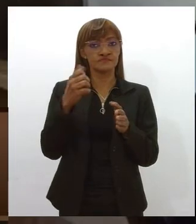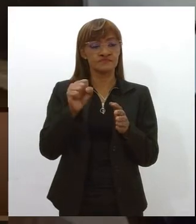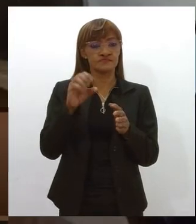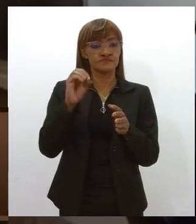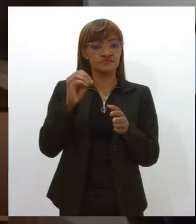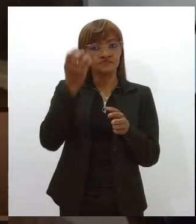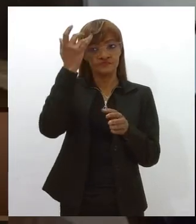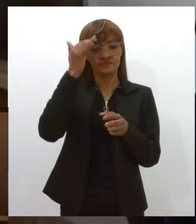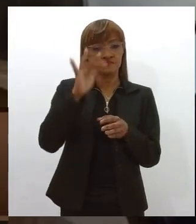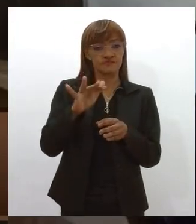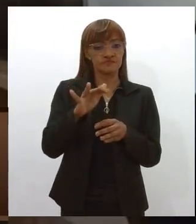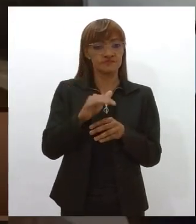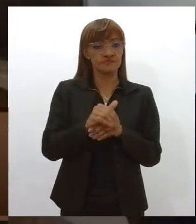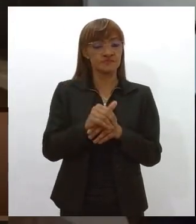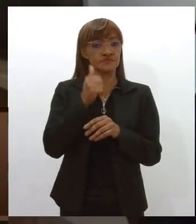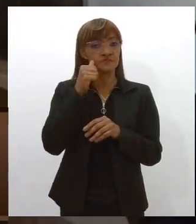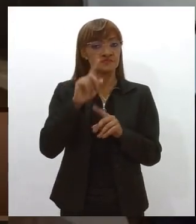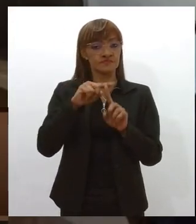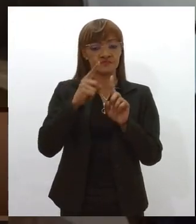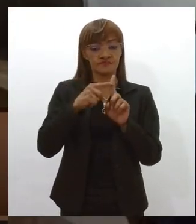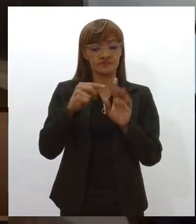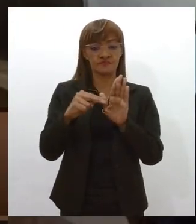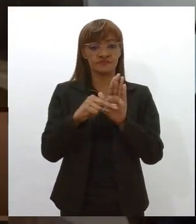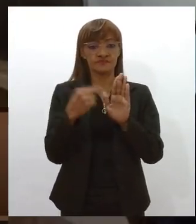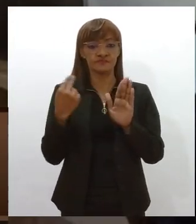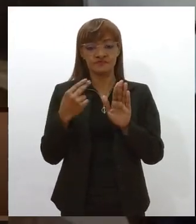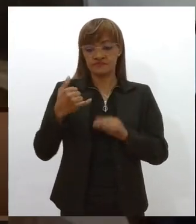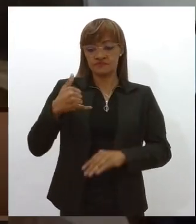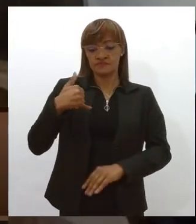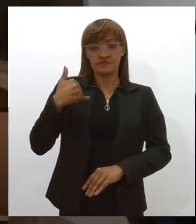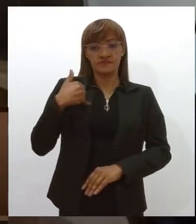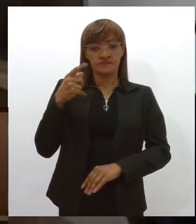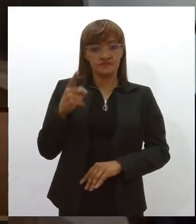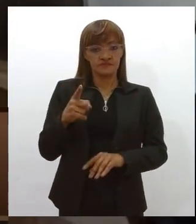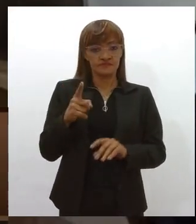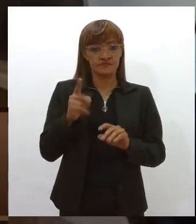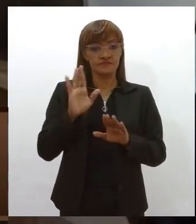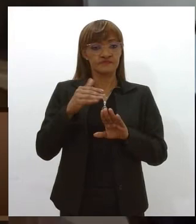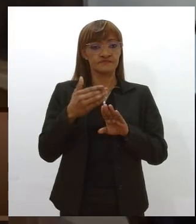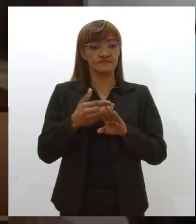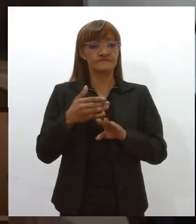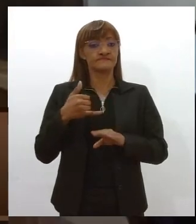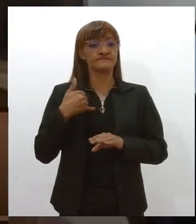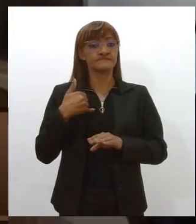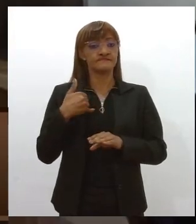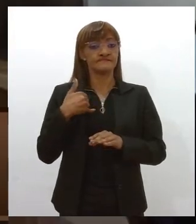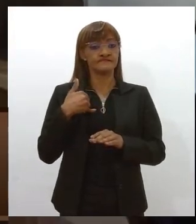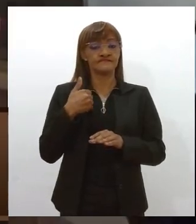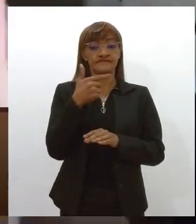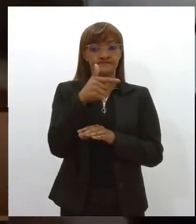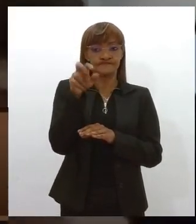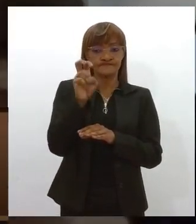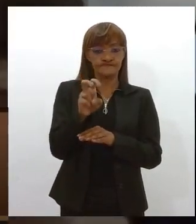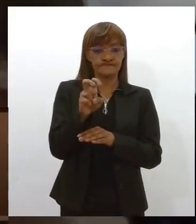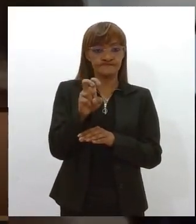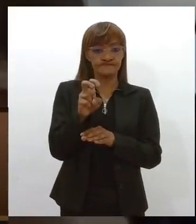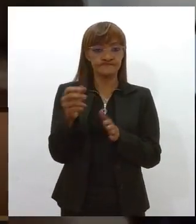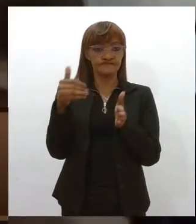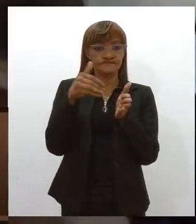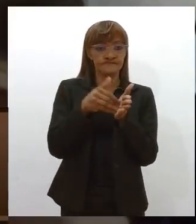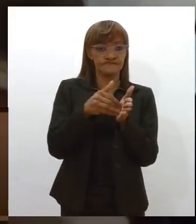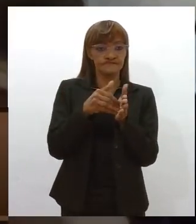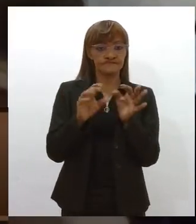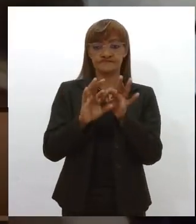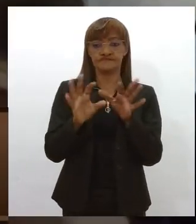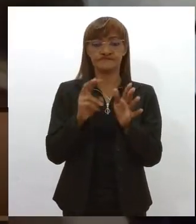laqueadora, que era determinado a idade que a mulher tinha que parir, né, até quantos anos, a partir dos 25 anos. Até 25 anos, ali você não